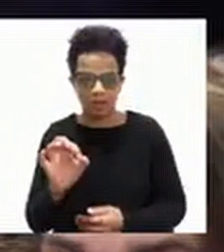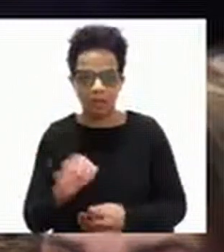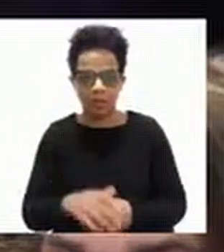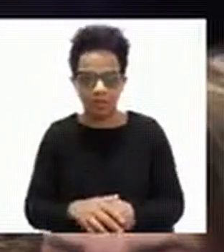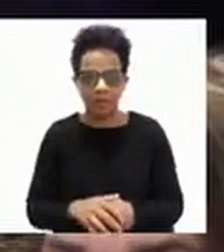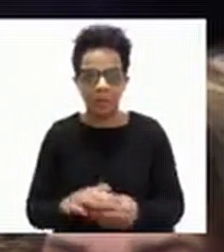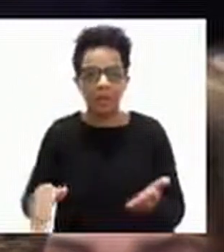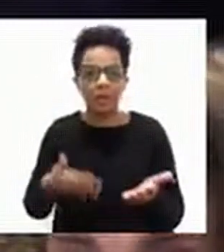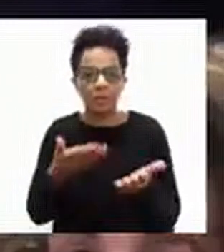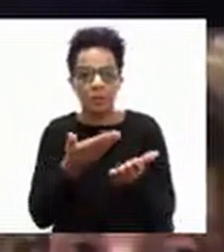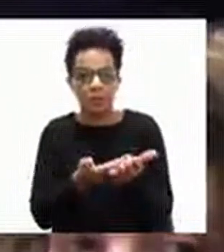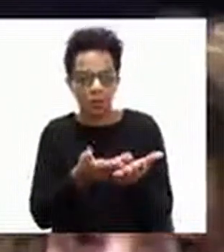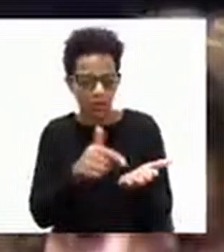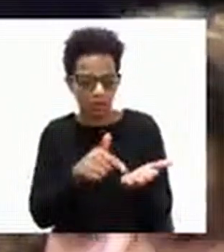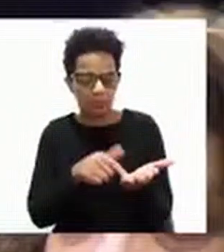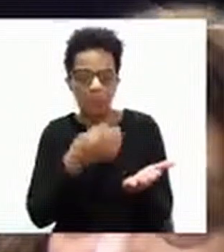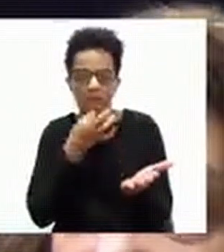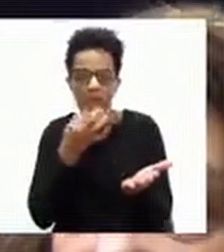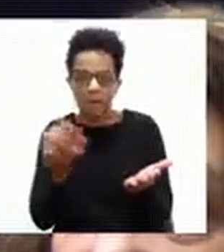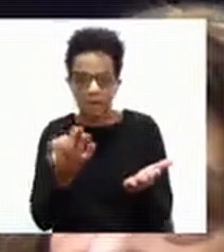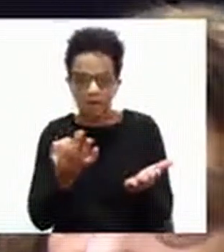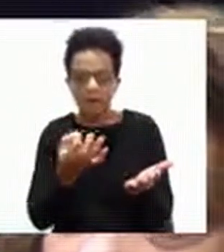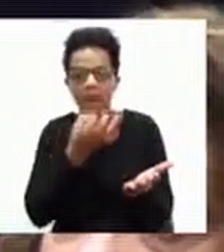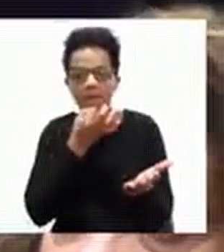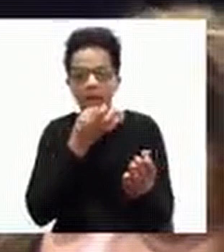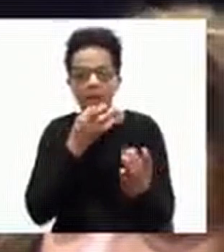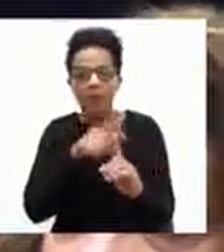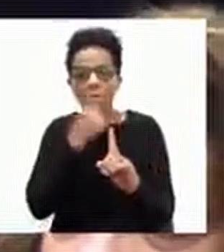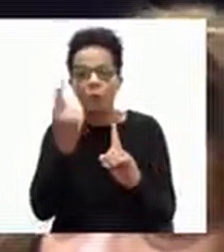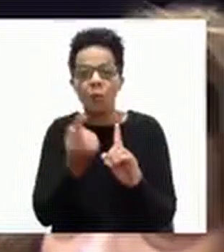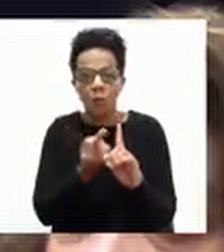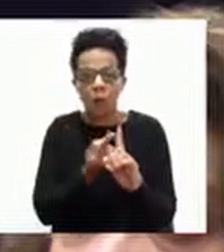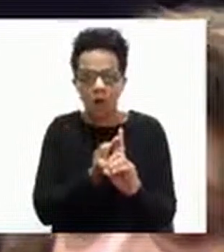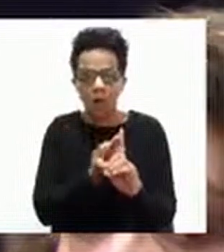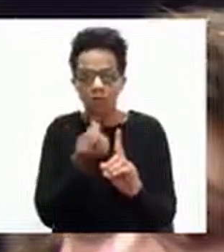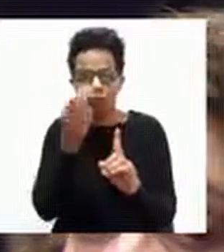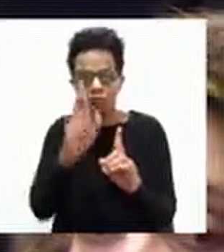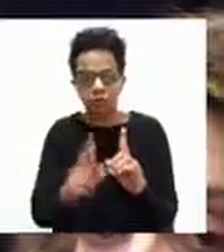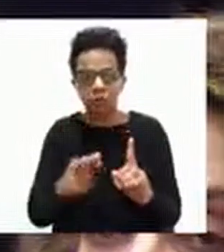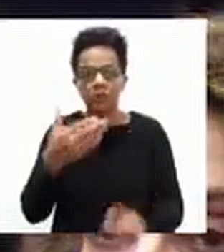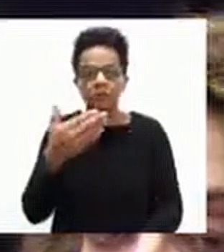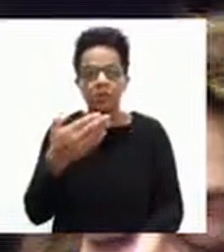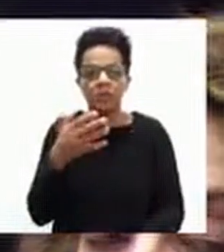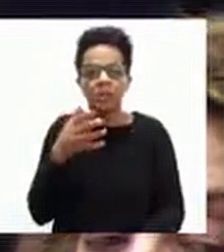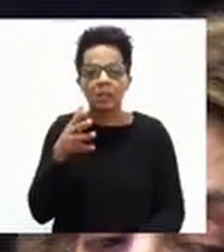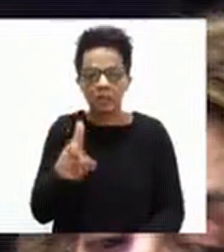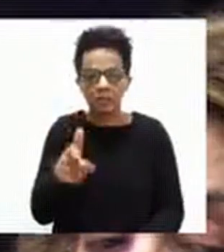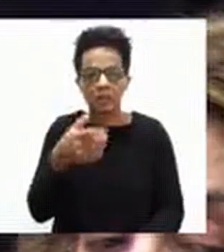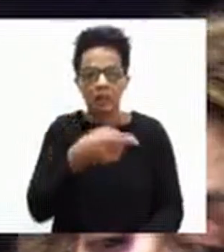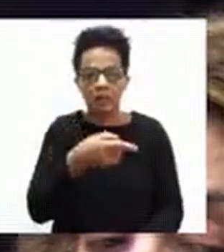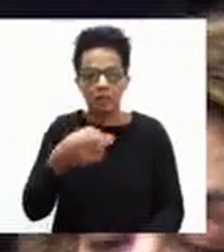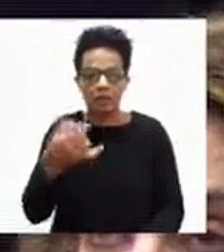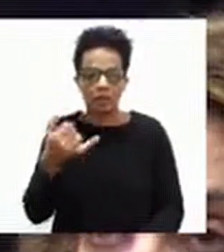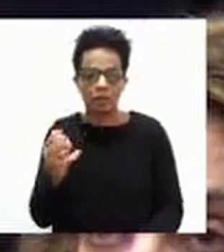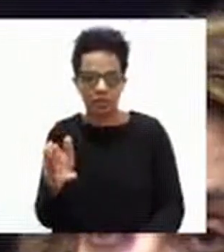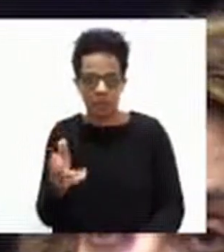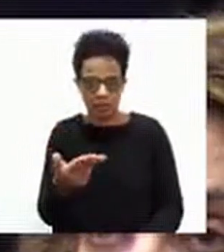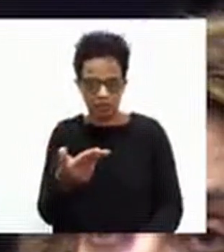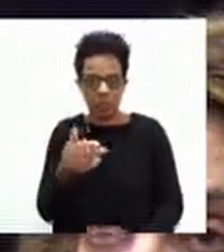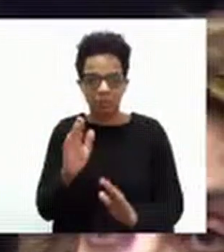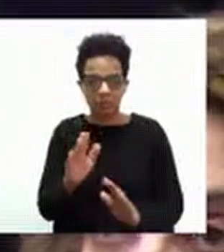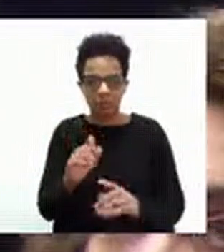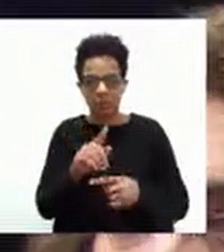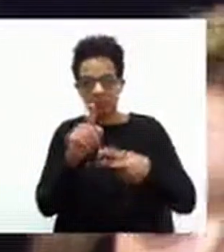facto refere um valor anual da isenção, que é de 7.992 euros, mas no parágrafo